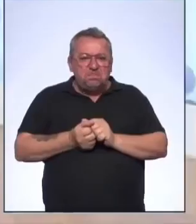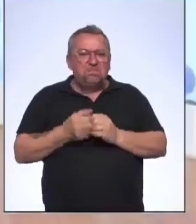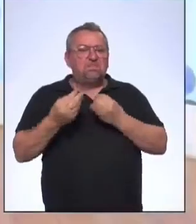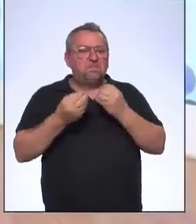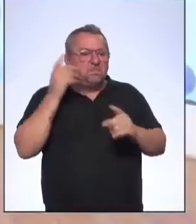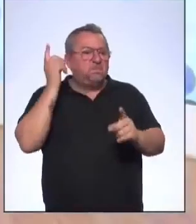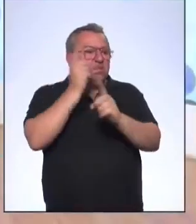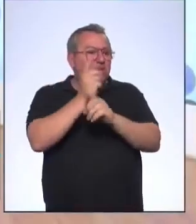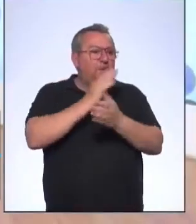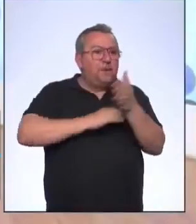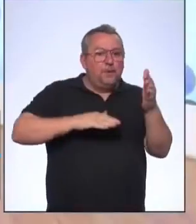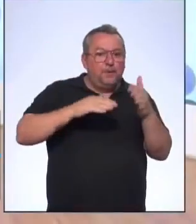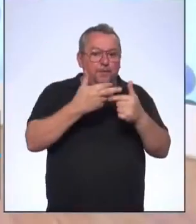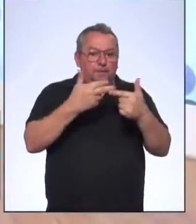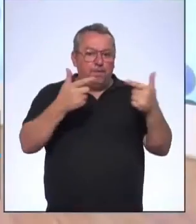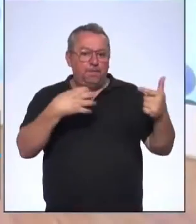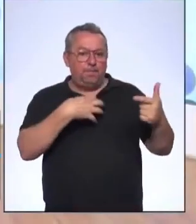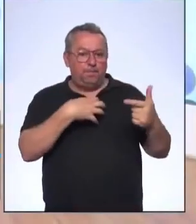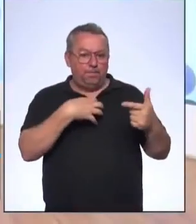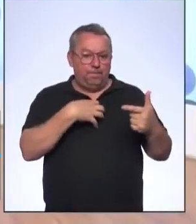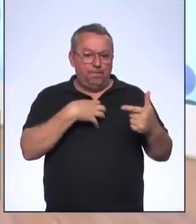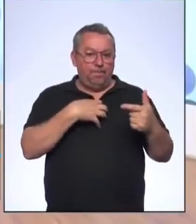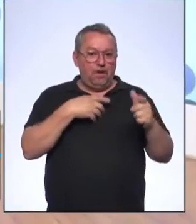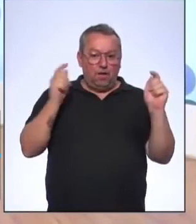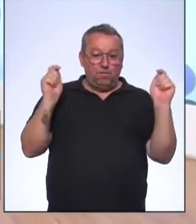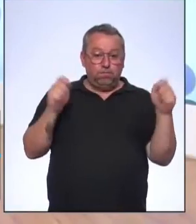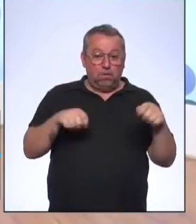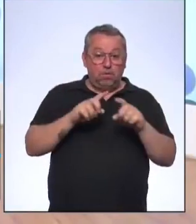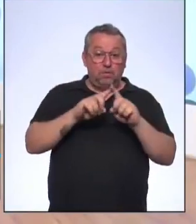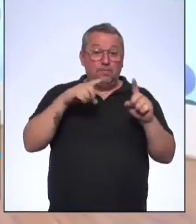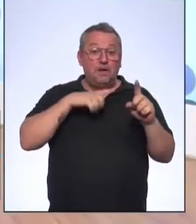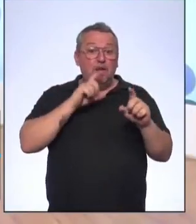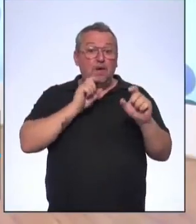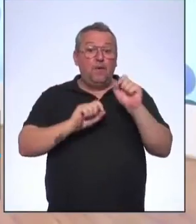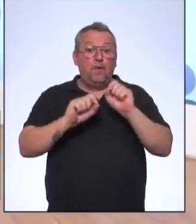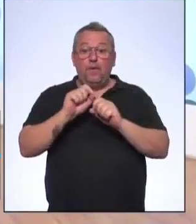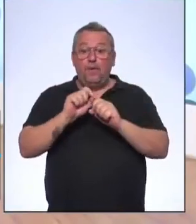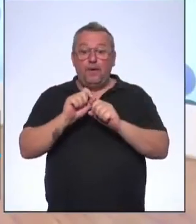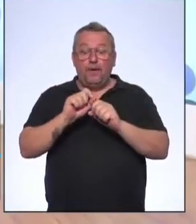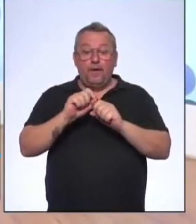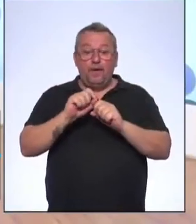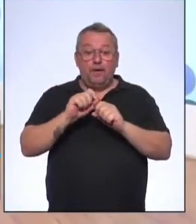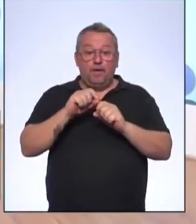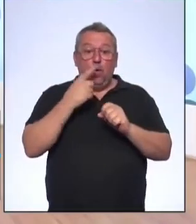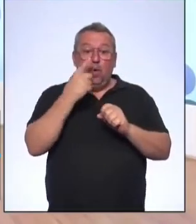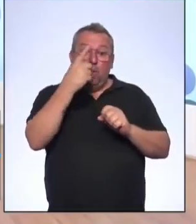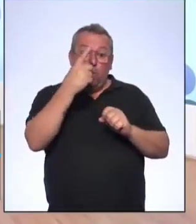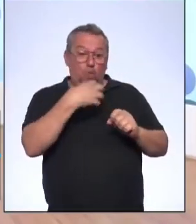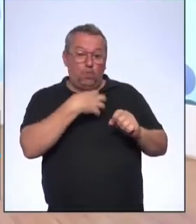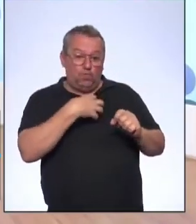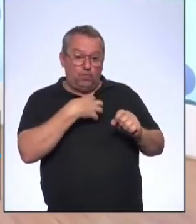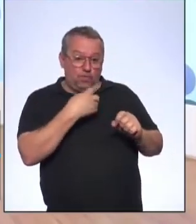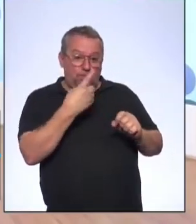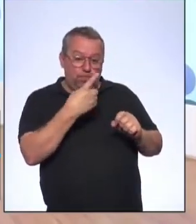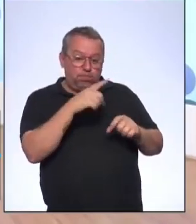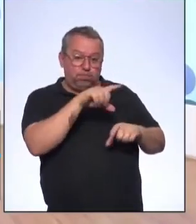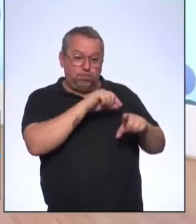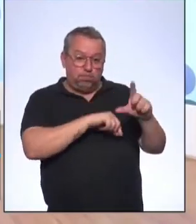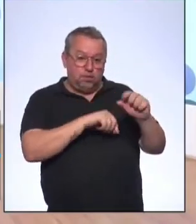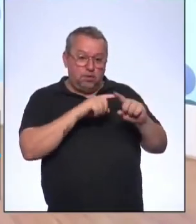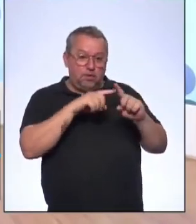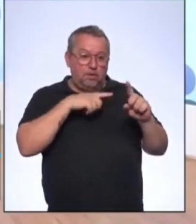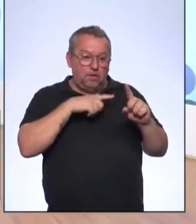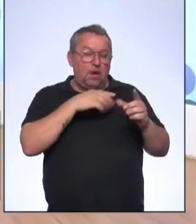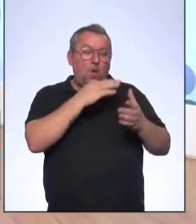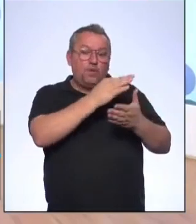encontrar todas em uma reportagem só, Pro? A gente pode, só que tem aquele seguinte, um tipo vai prevalecer. Sim. Então, a gente pode ter